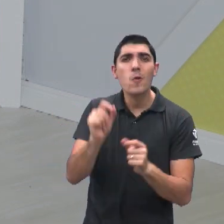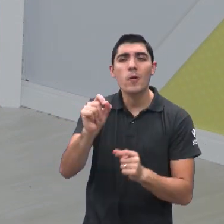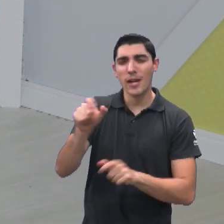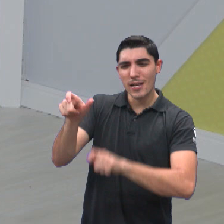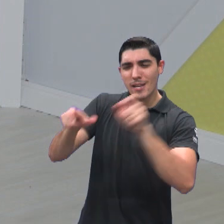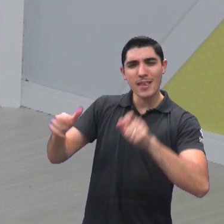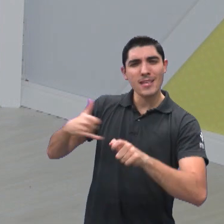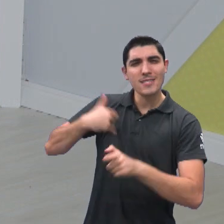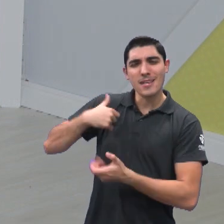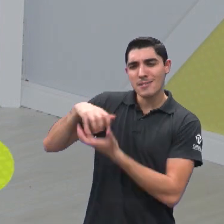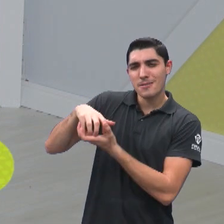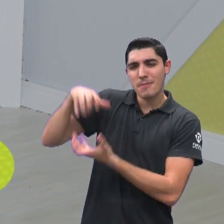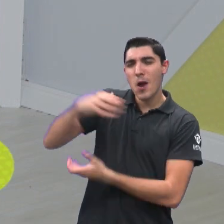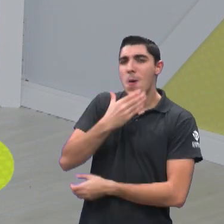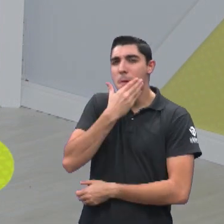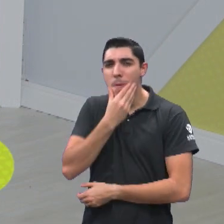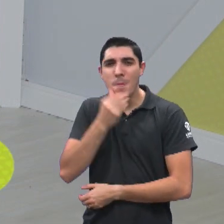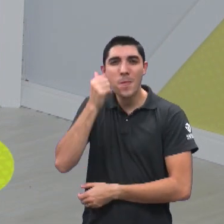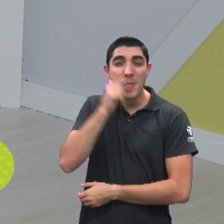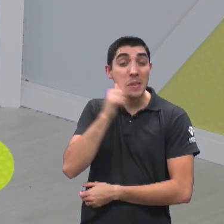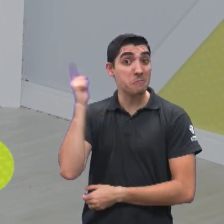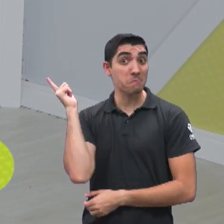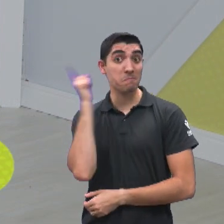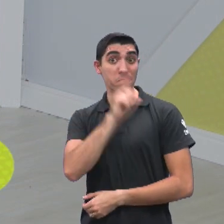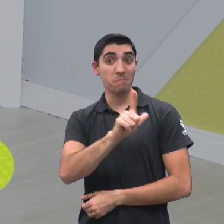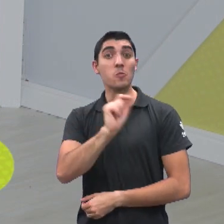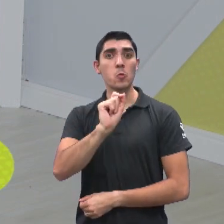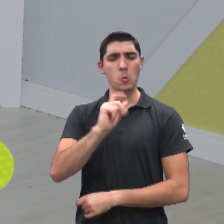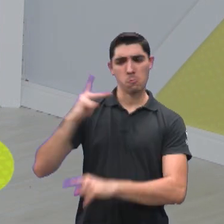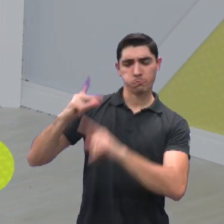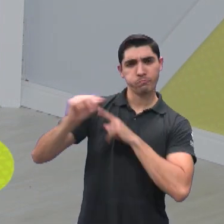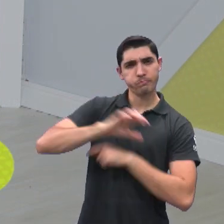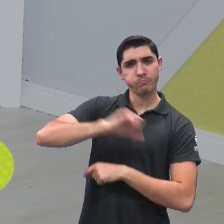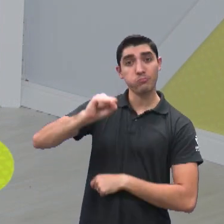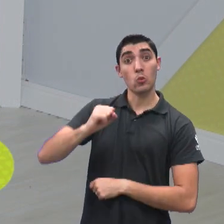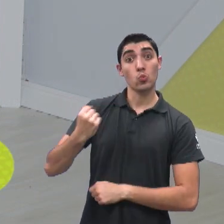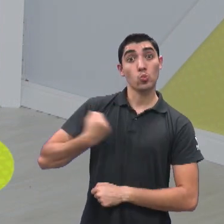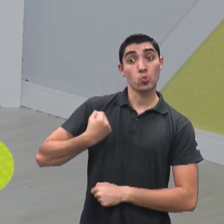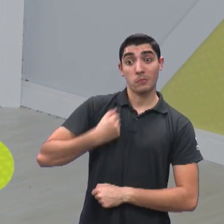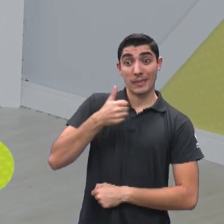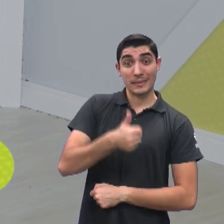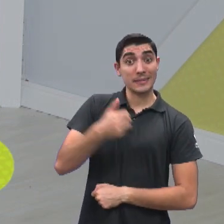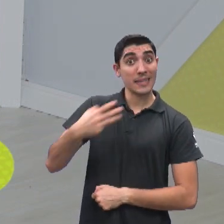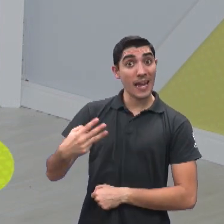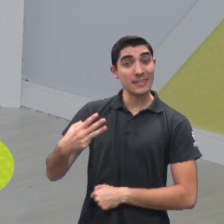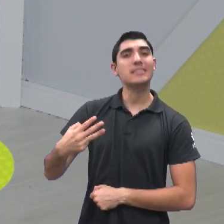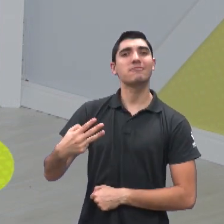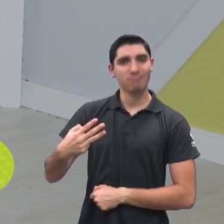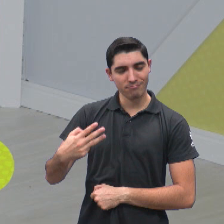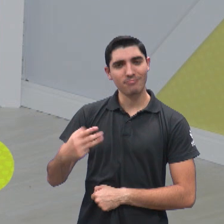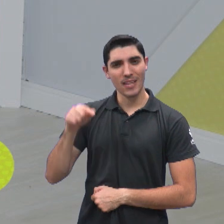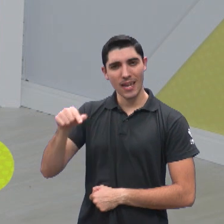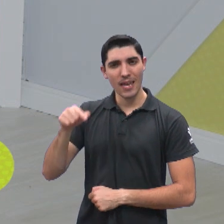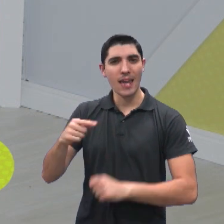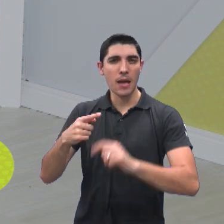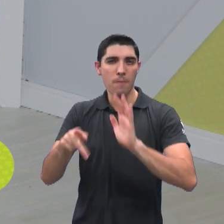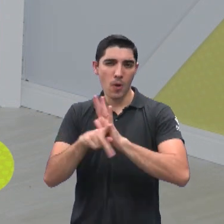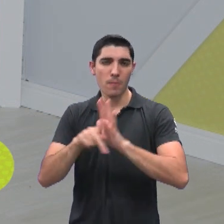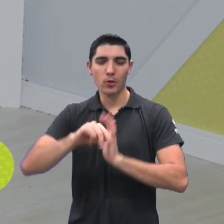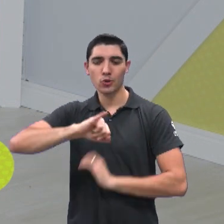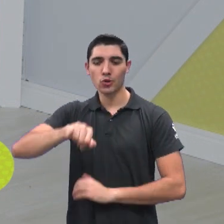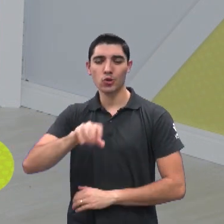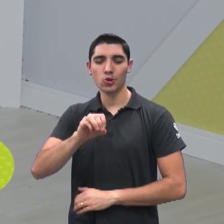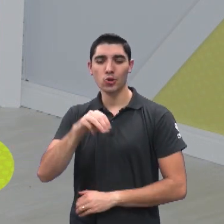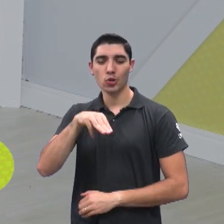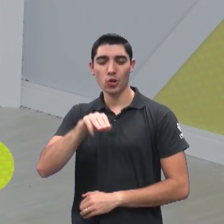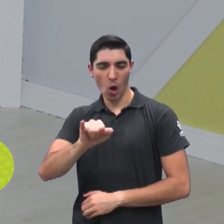vovós de São José dos Campos conquistaram o 13º título regional do JOME 2025, que é os jogos regional